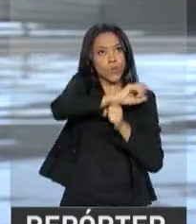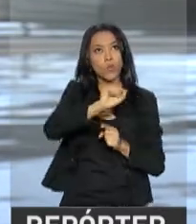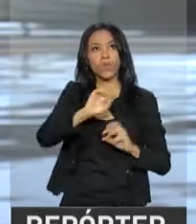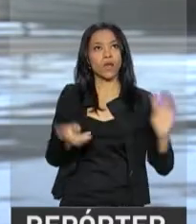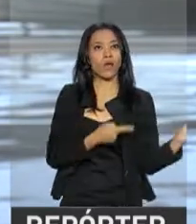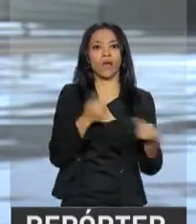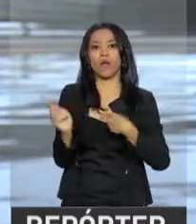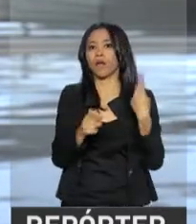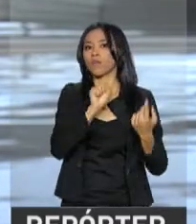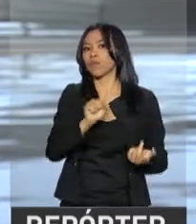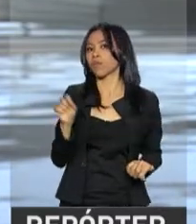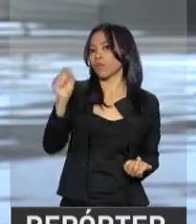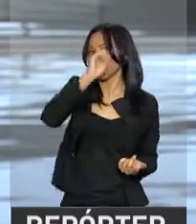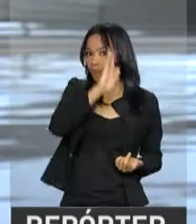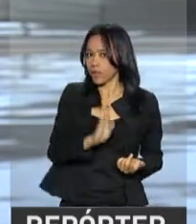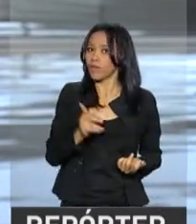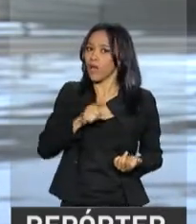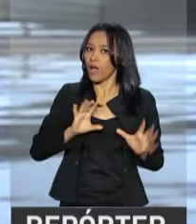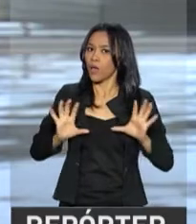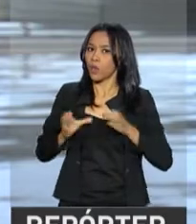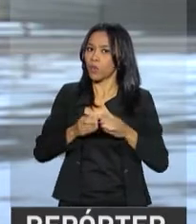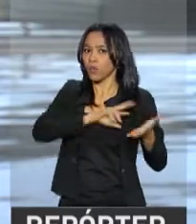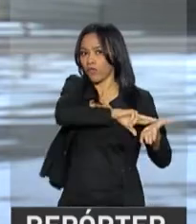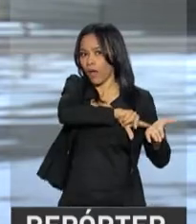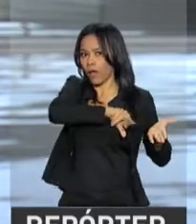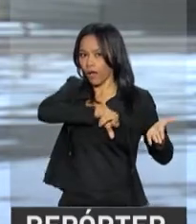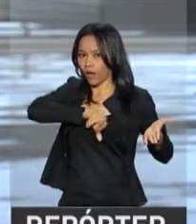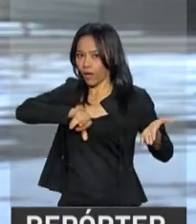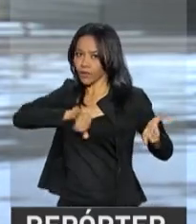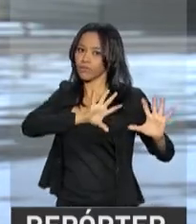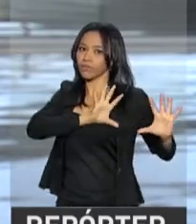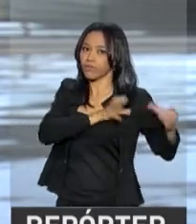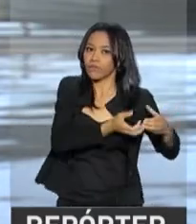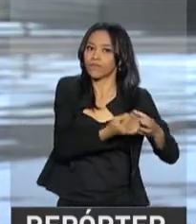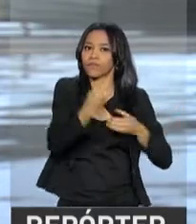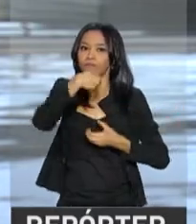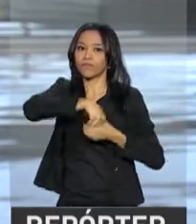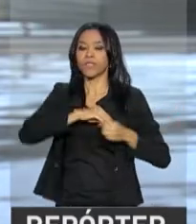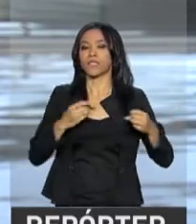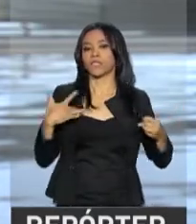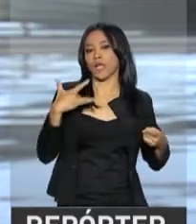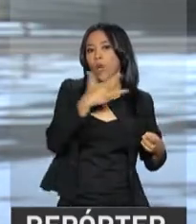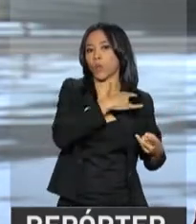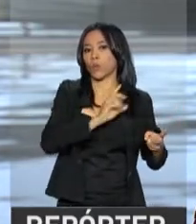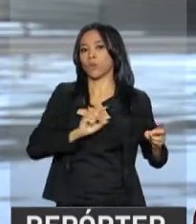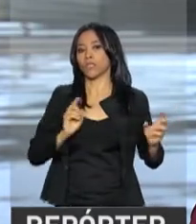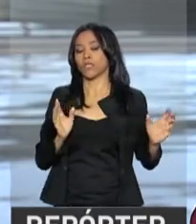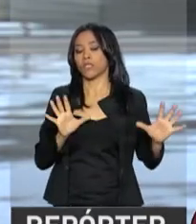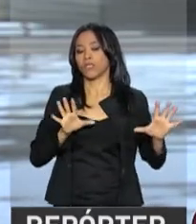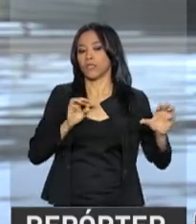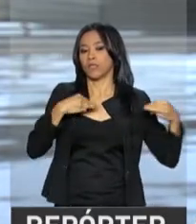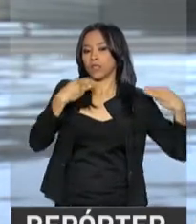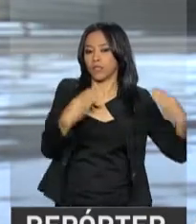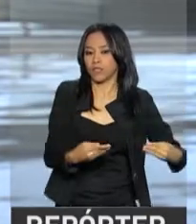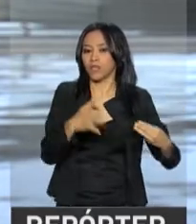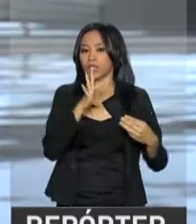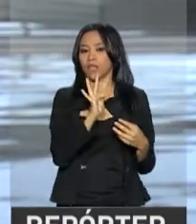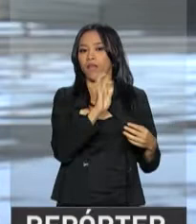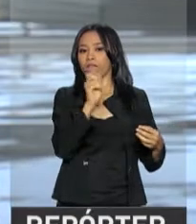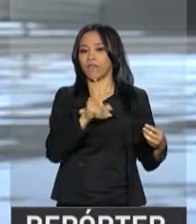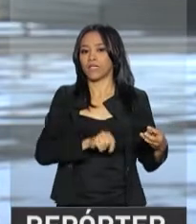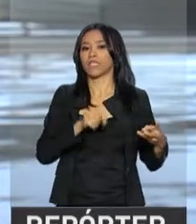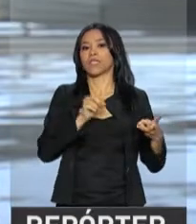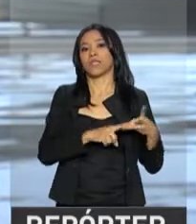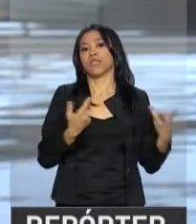vão cometer grande formado por várias pastas do executivo tem o ministério da saúde da fazenda tem há também a casa civil também está